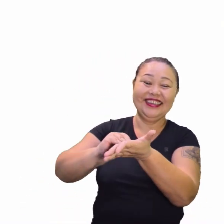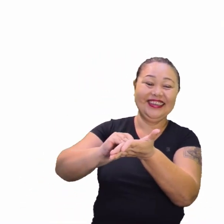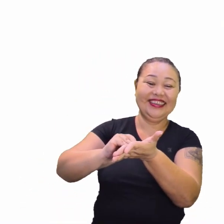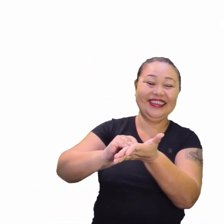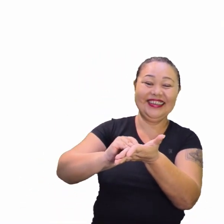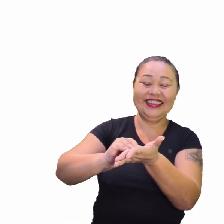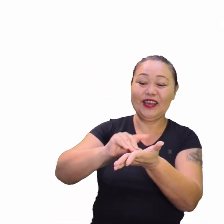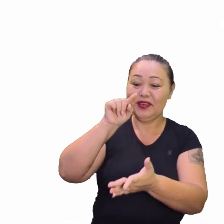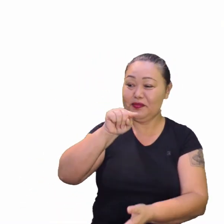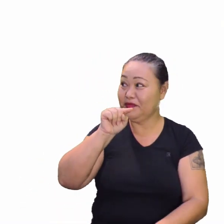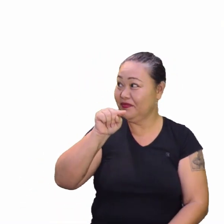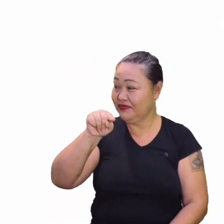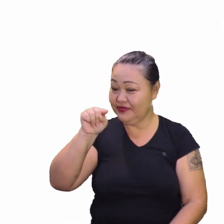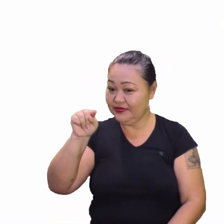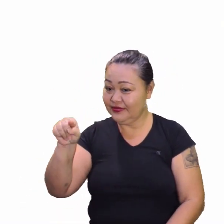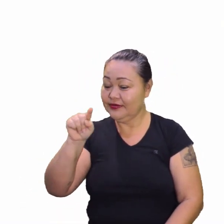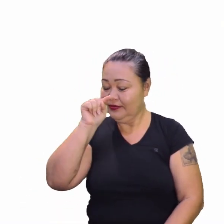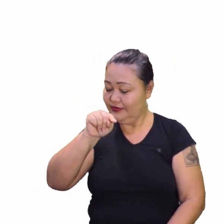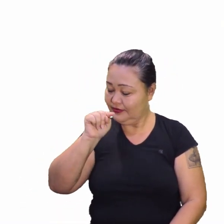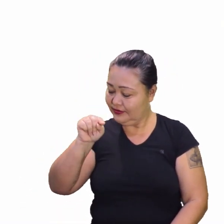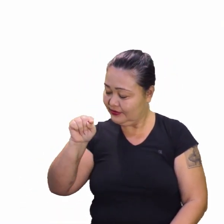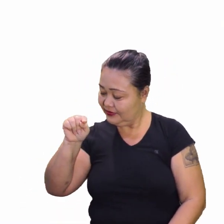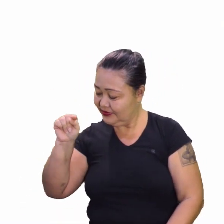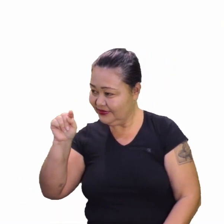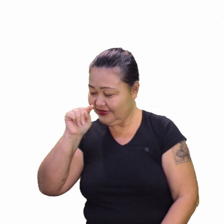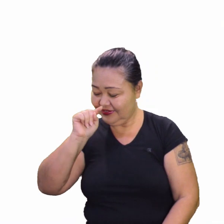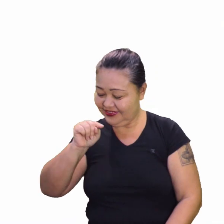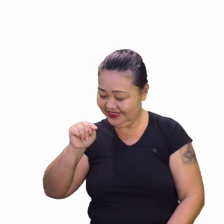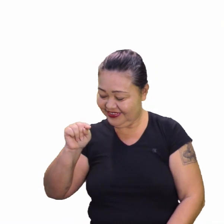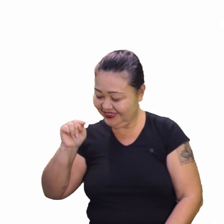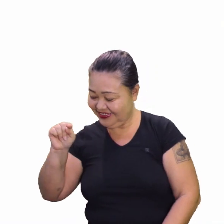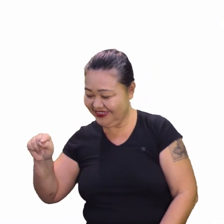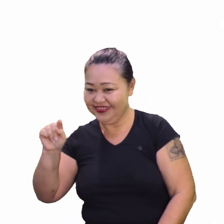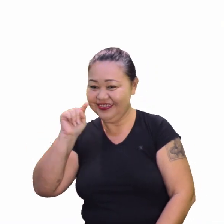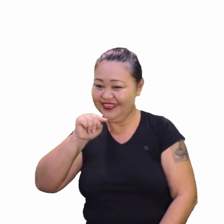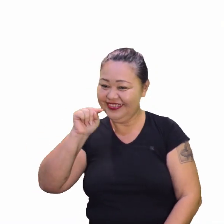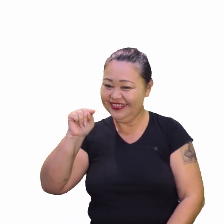Complete. Como é que pontinho? Como é? Pontinho. Olha lá. Pontinho.